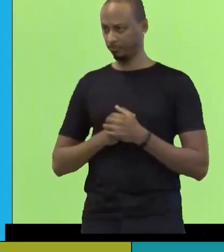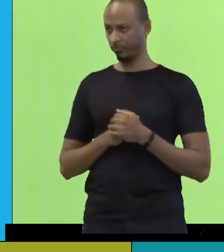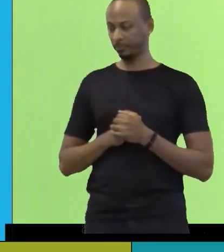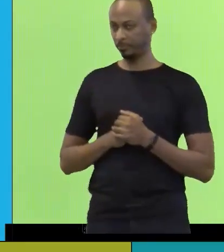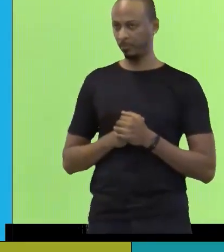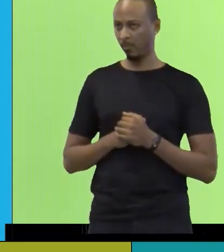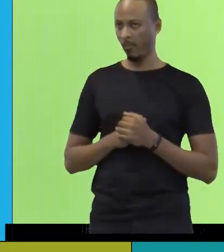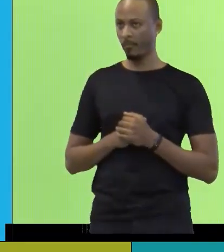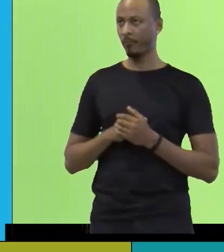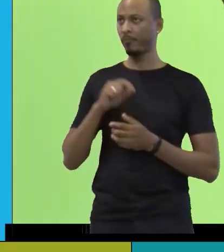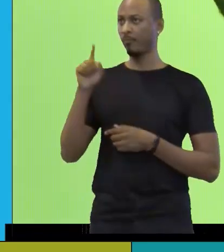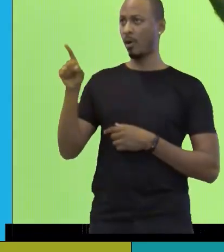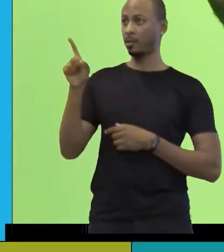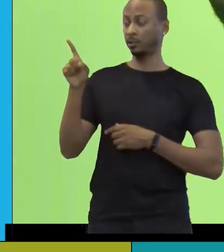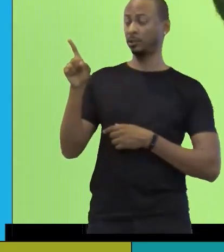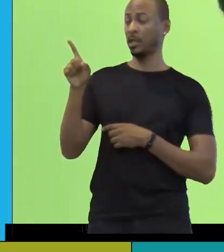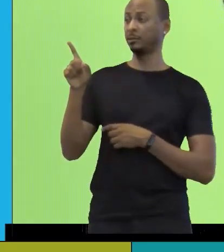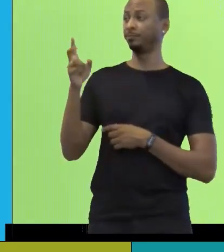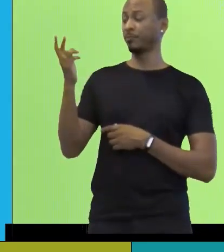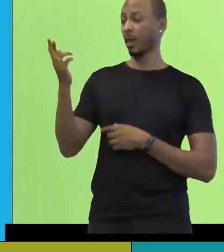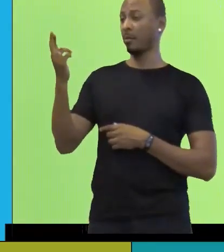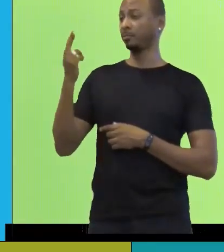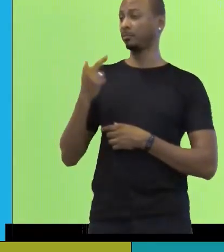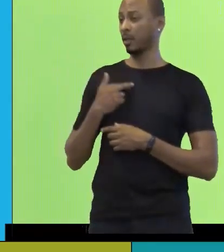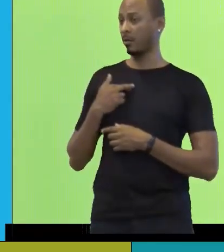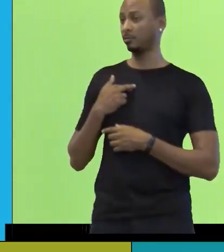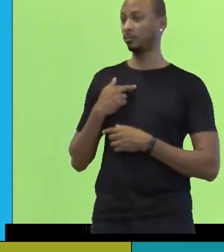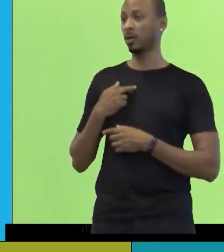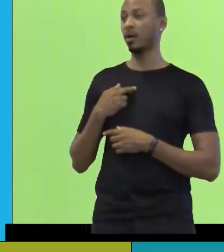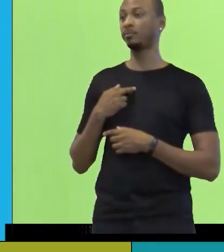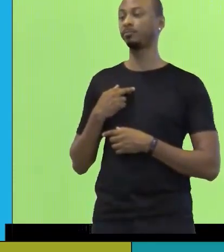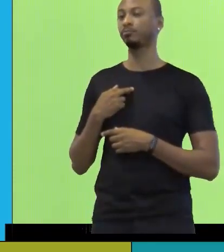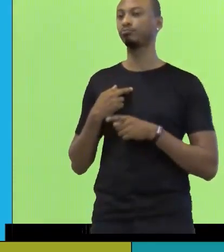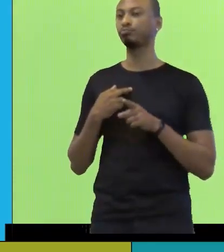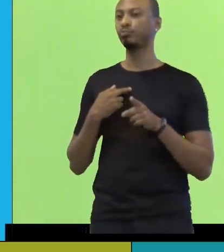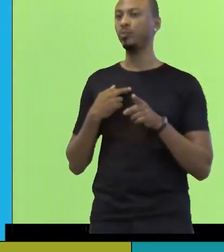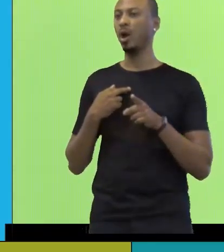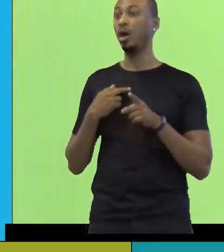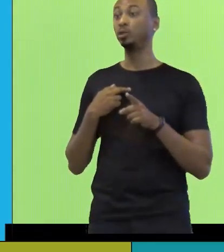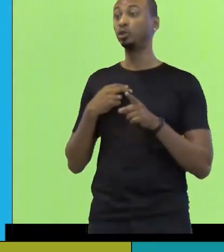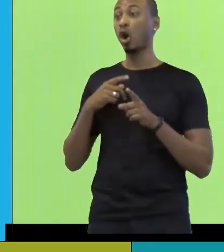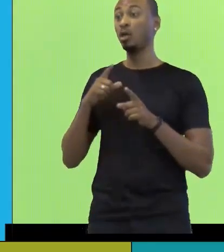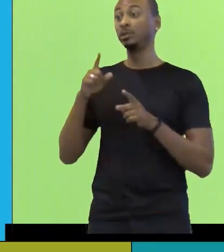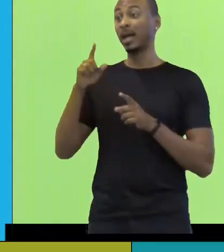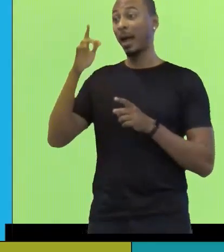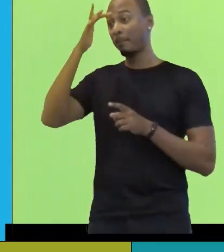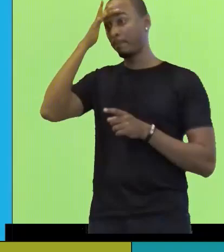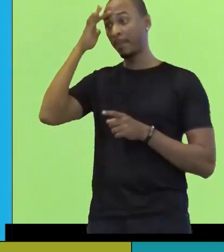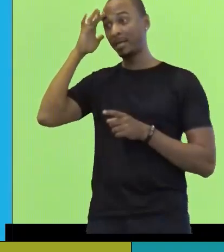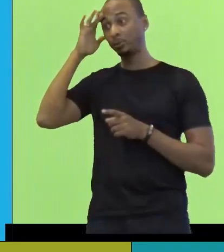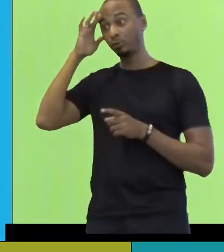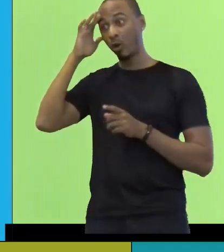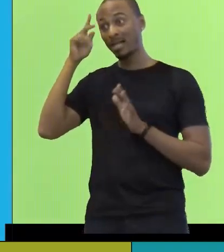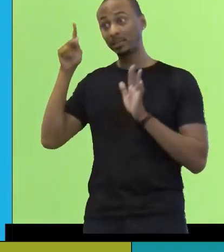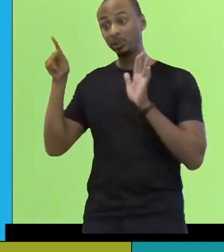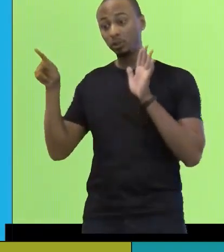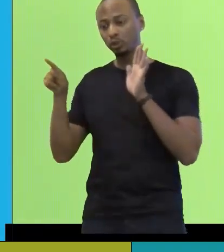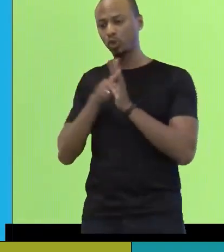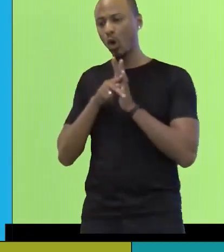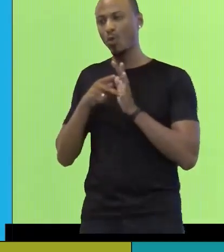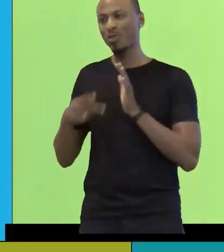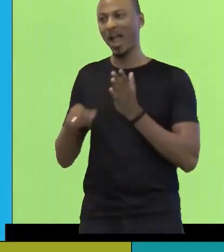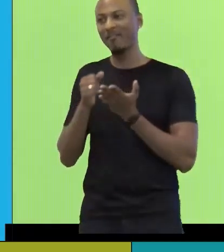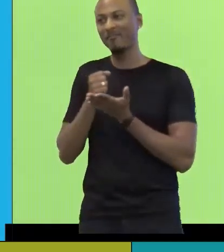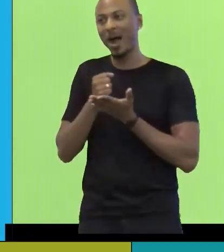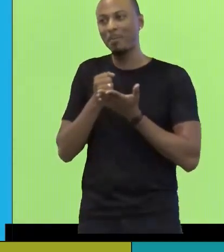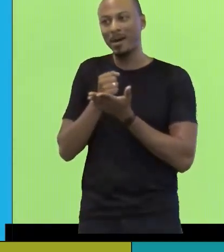foi: os donos são muito católicos e, por serem muito católicos,